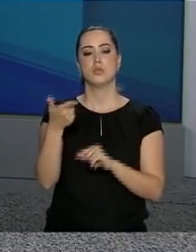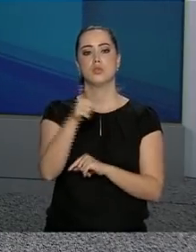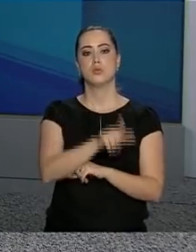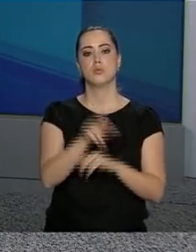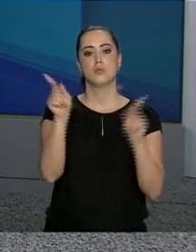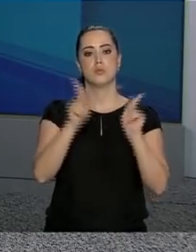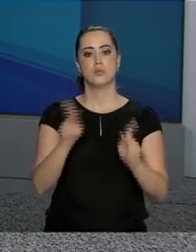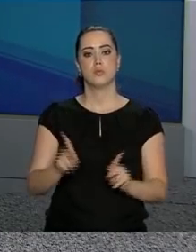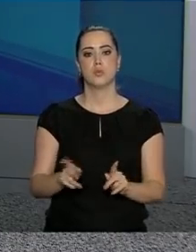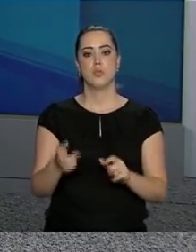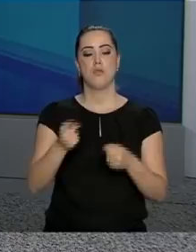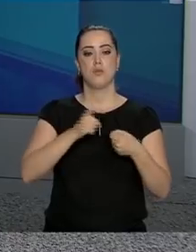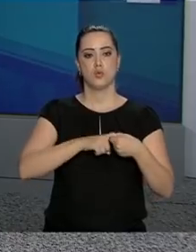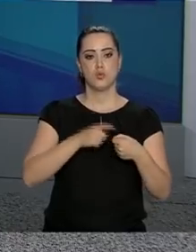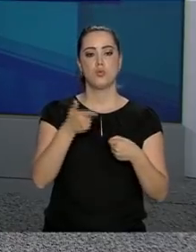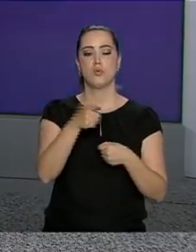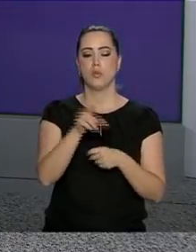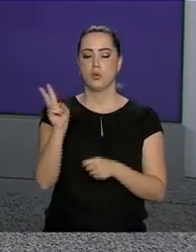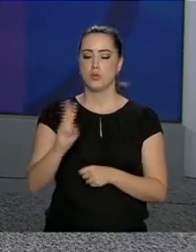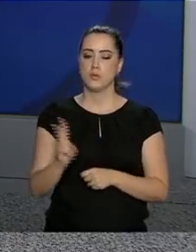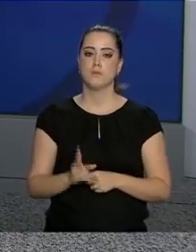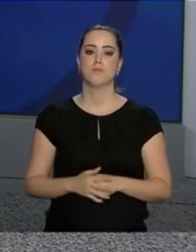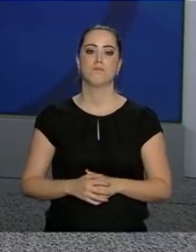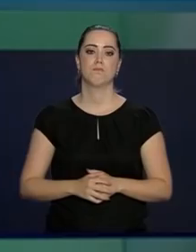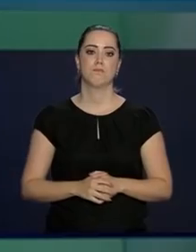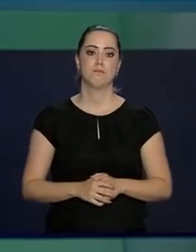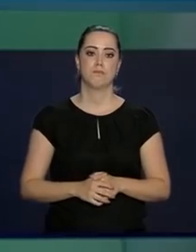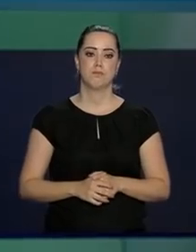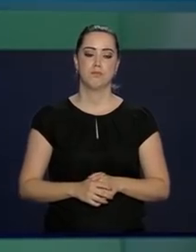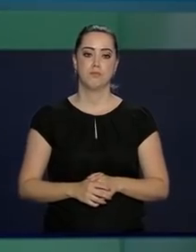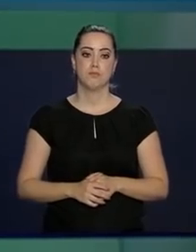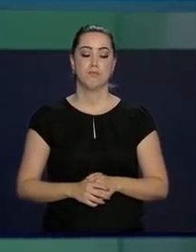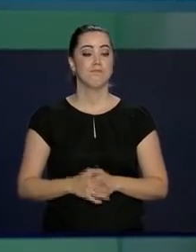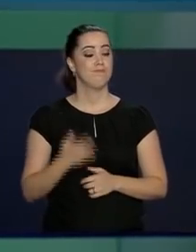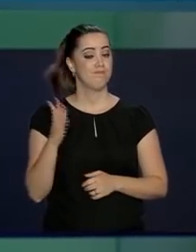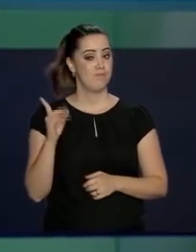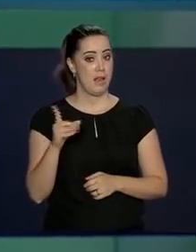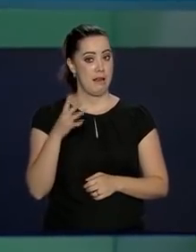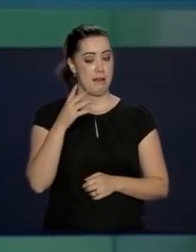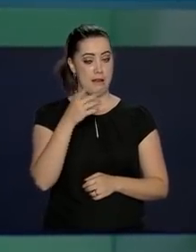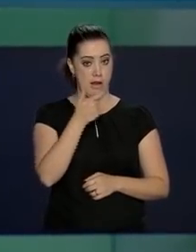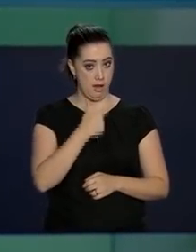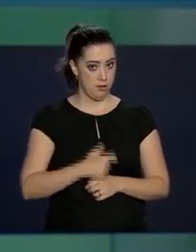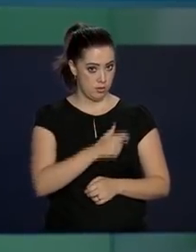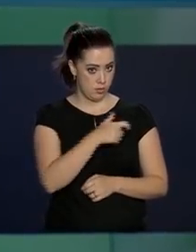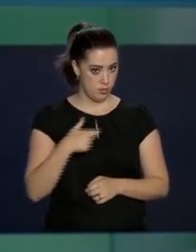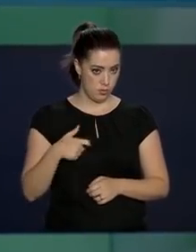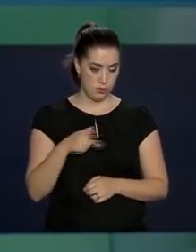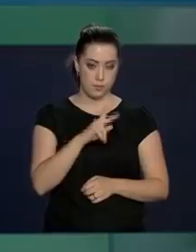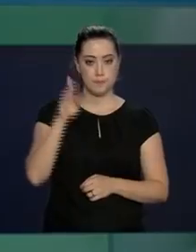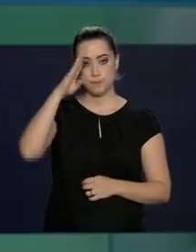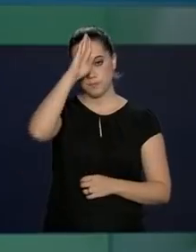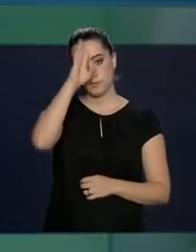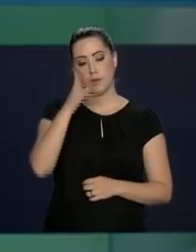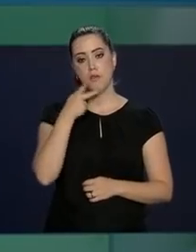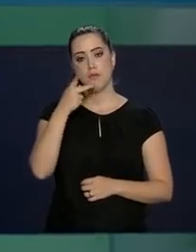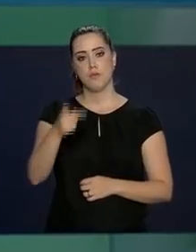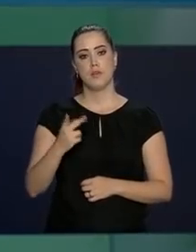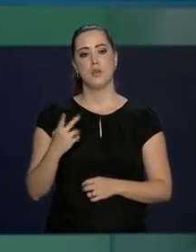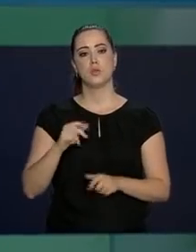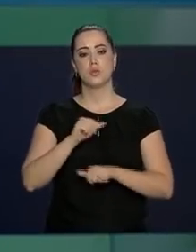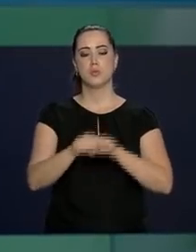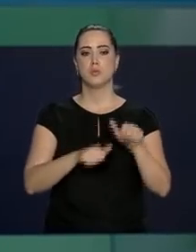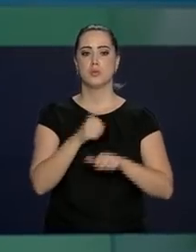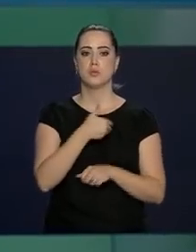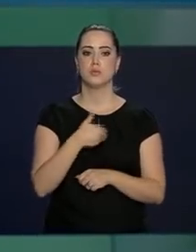democracia e a paz social voltem à Venezuela. E em Davos, na Suíça, o presidente Jair Bolsonaro falou sobre